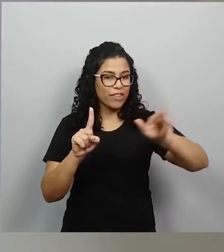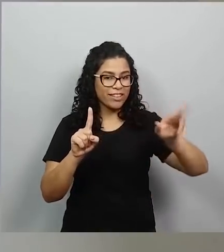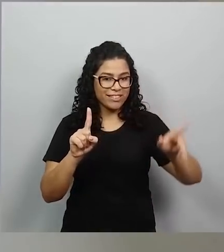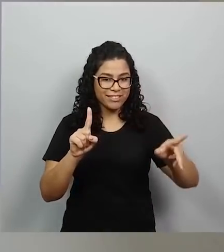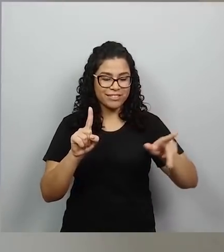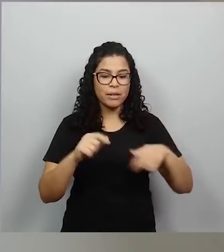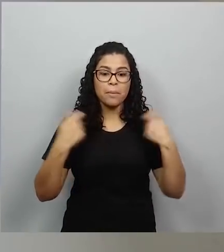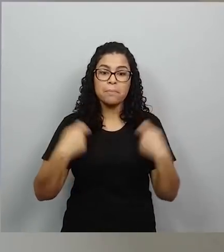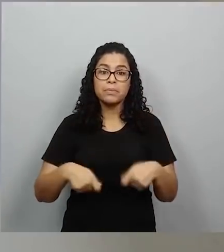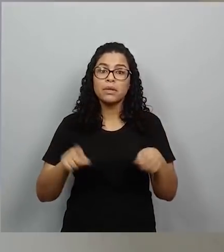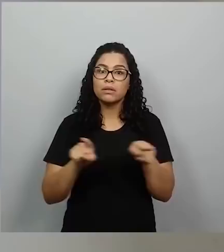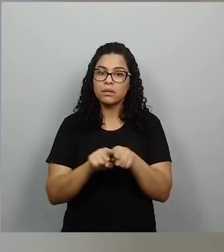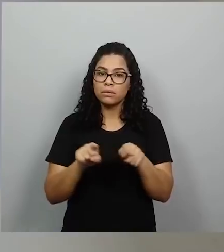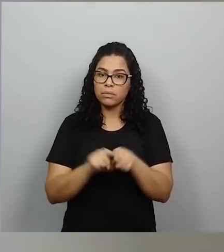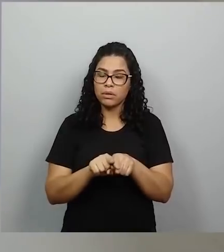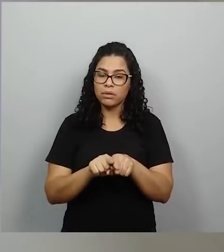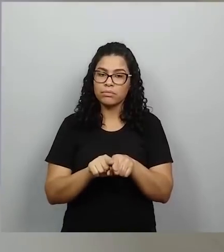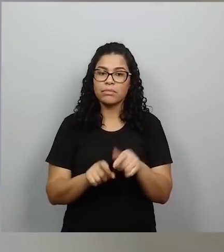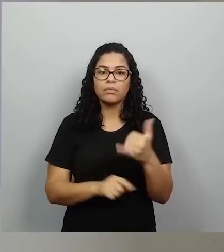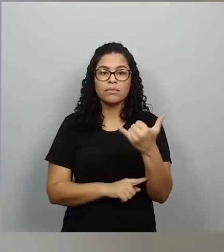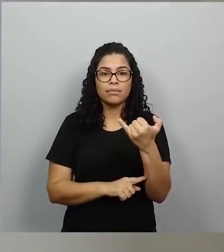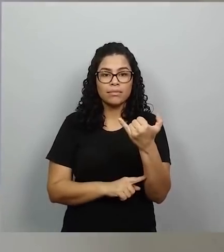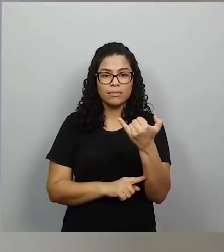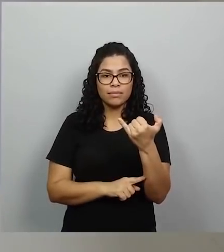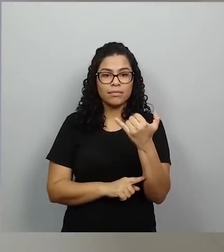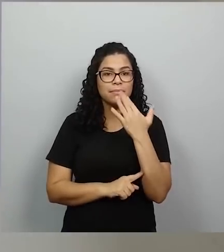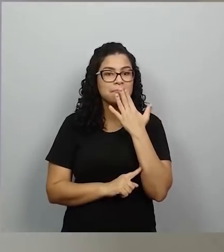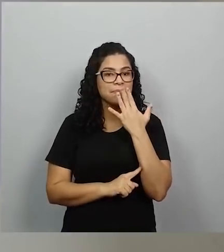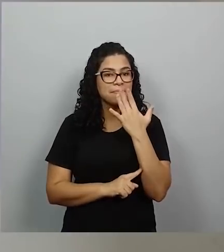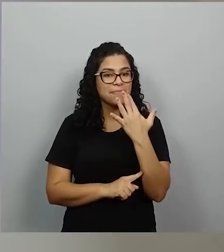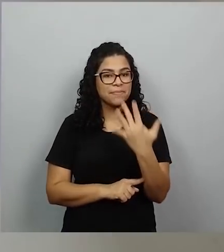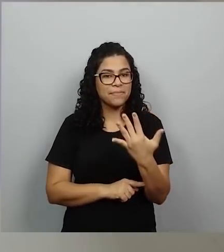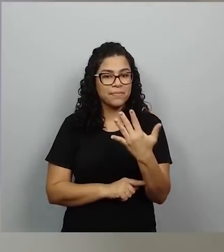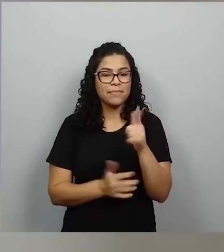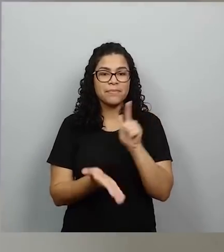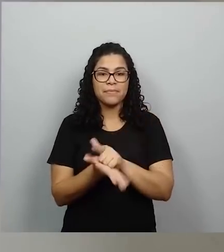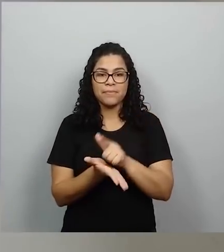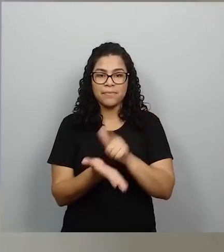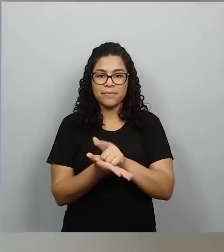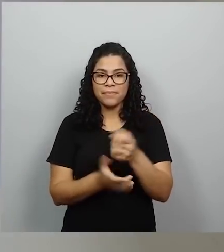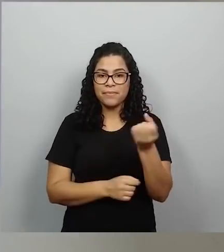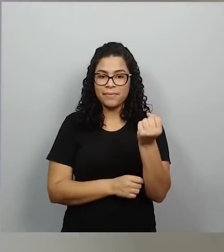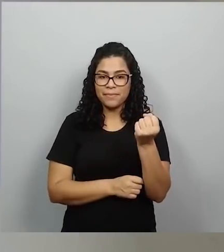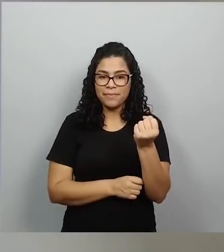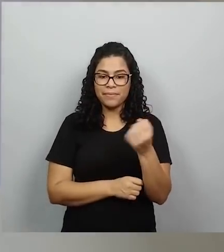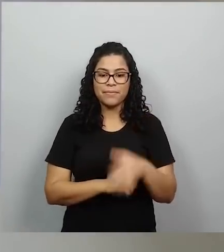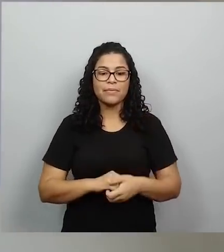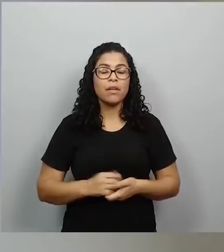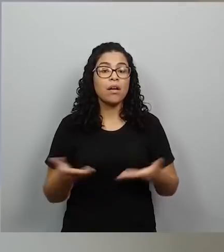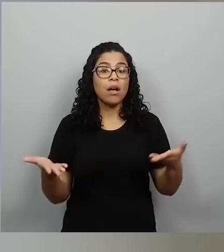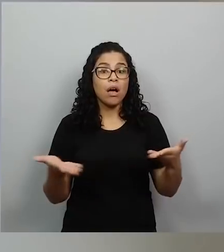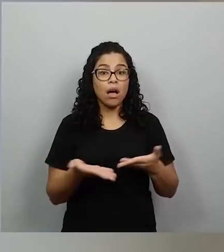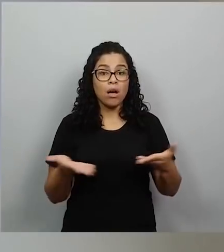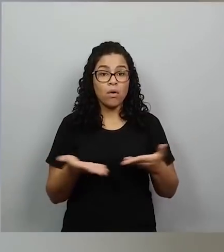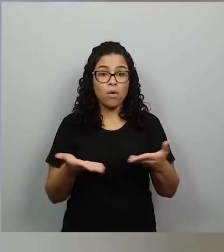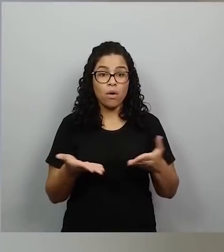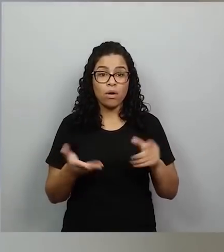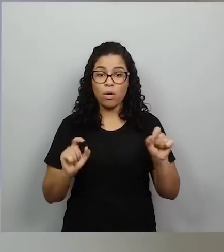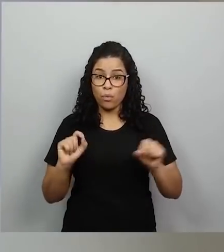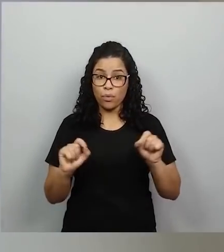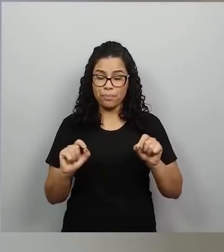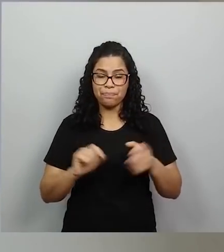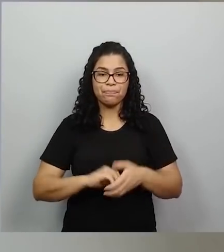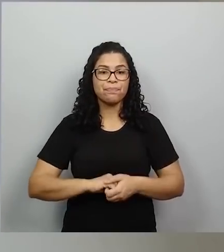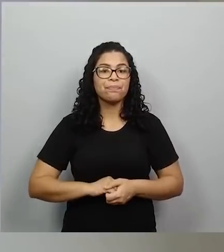Vamos precisar também de uma canetinha e sulfite. Agora, nós vamos colocar